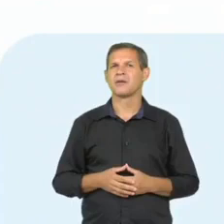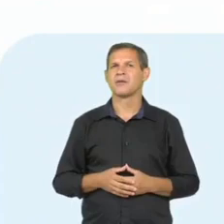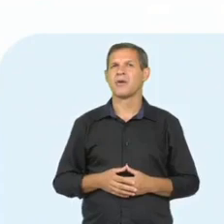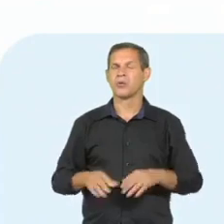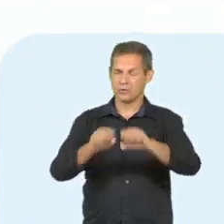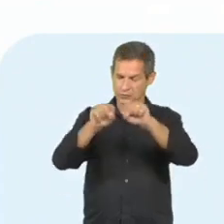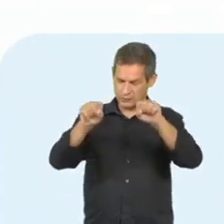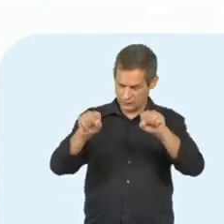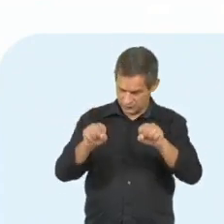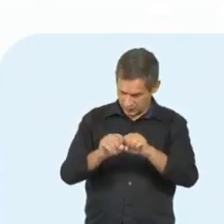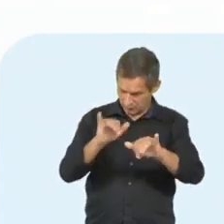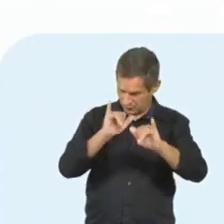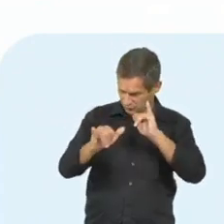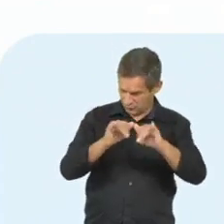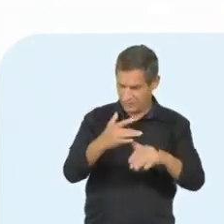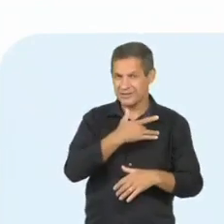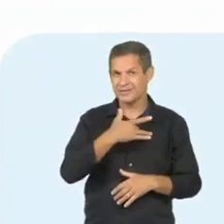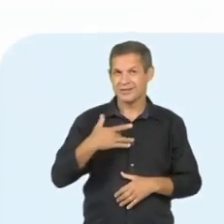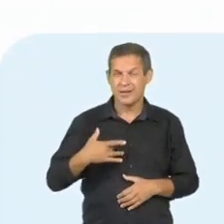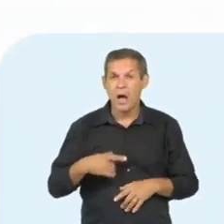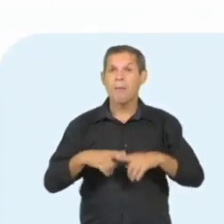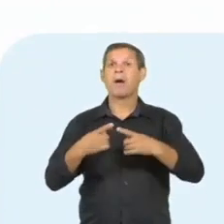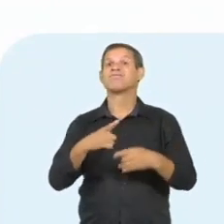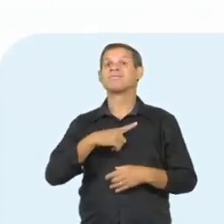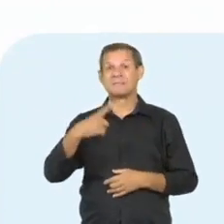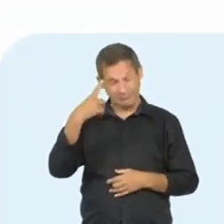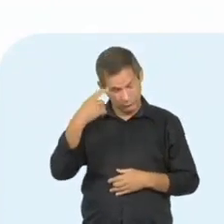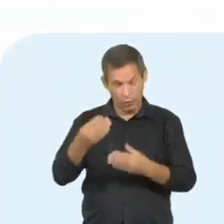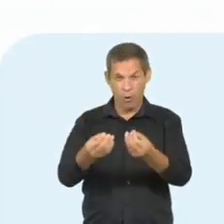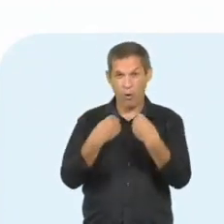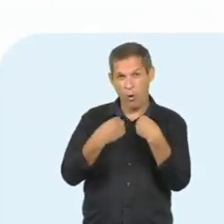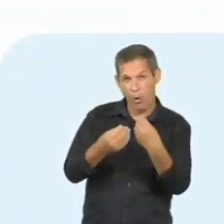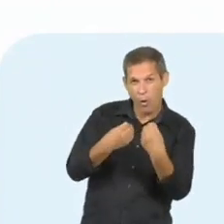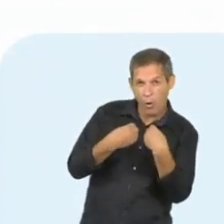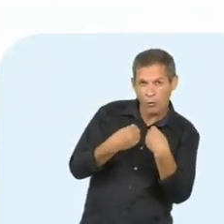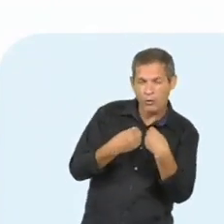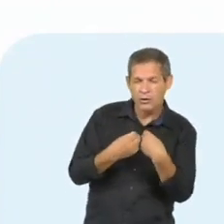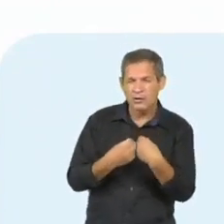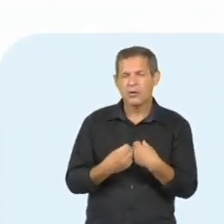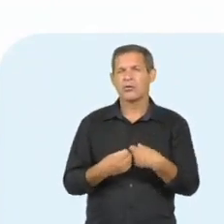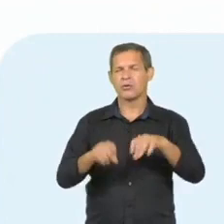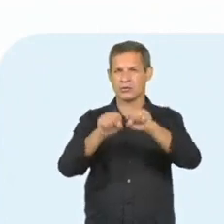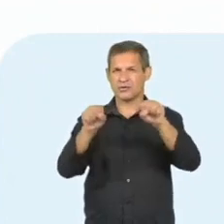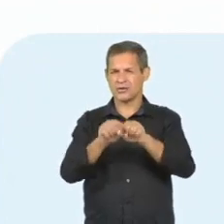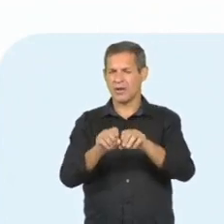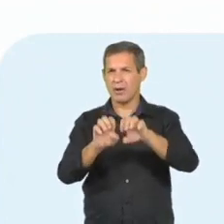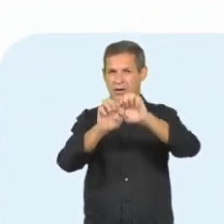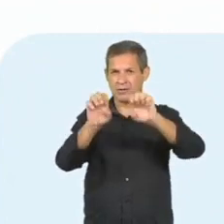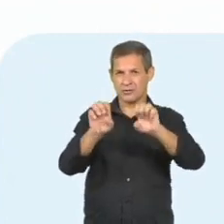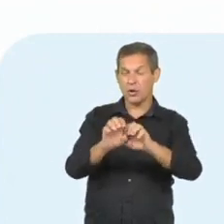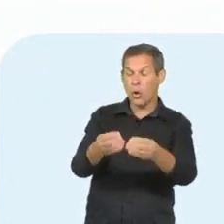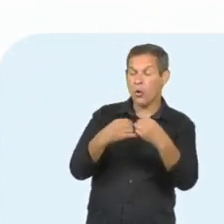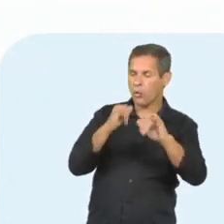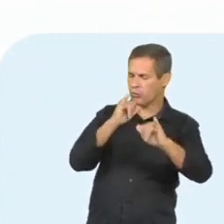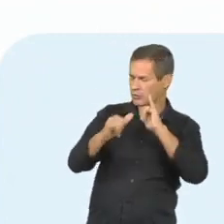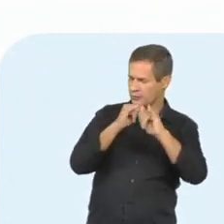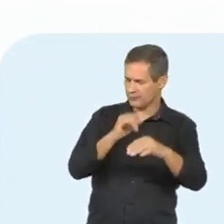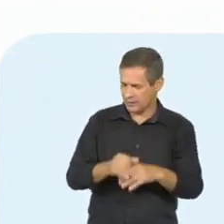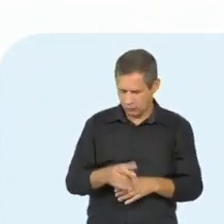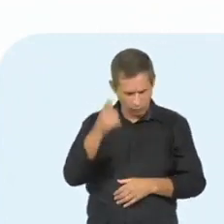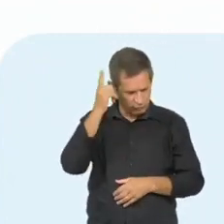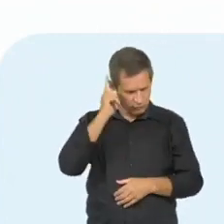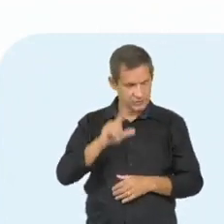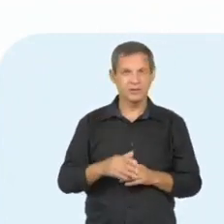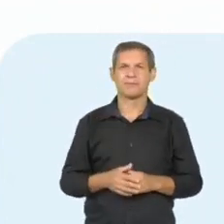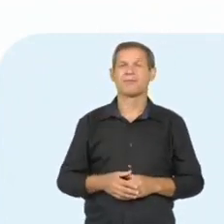os sistemas de informação em saúde. E aí surge dúvida como o sistema é organizado e como as informações são